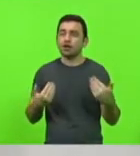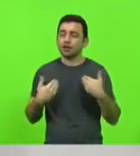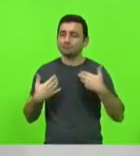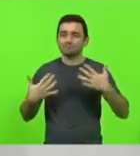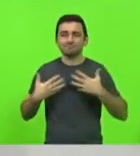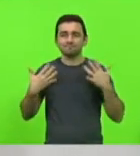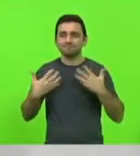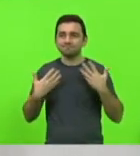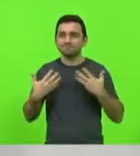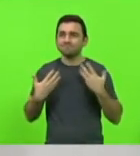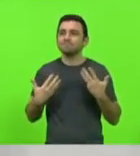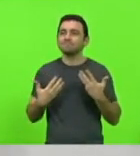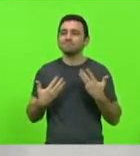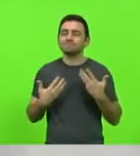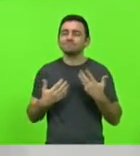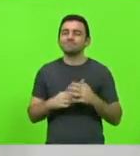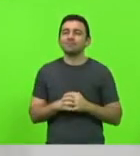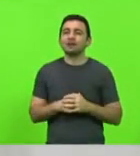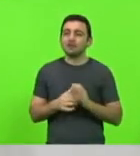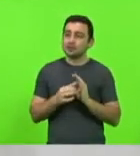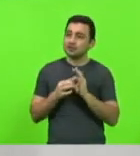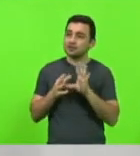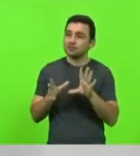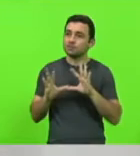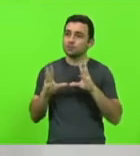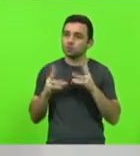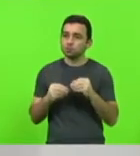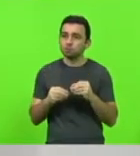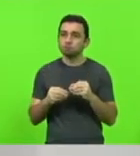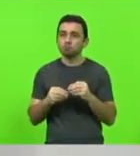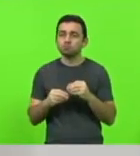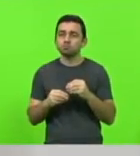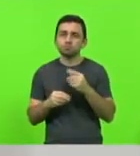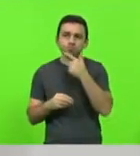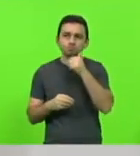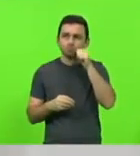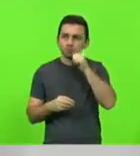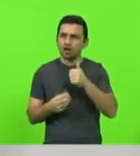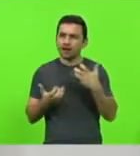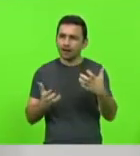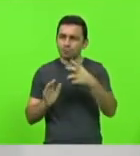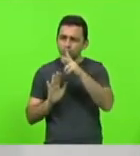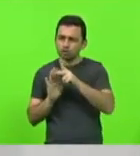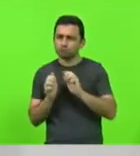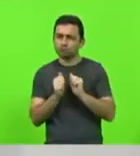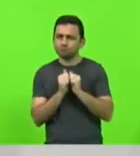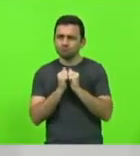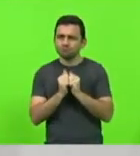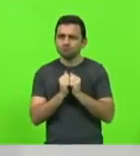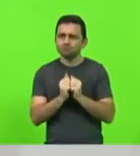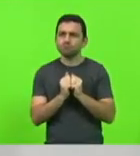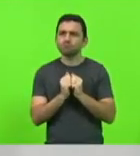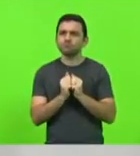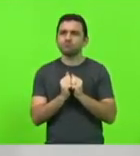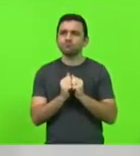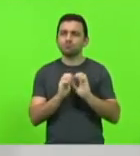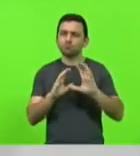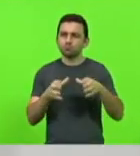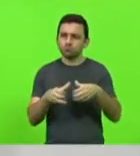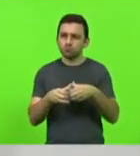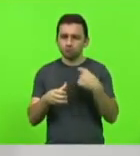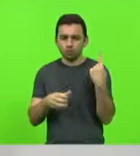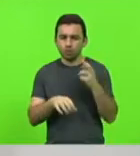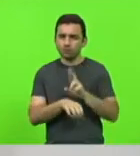entusiasmo, também oportuniza a todos aqueles e aquelas que acreditam num projeto coletivo, deputado, o qual nós